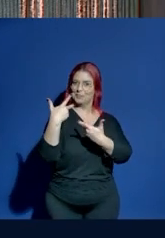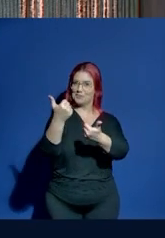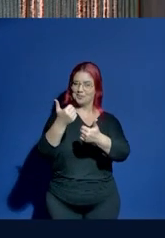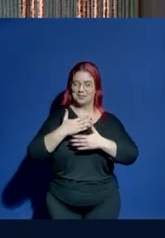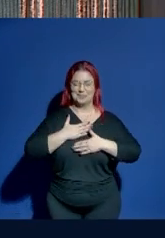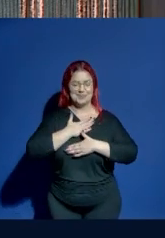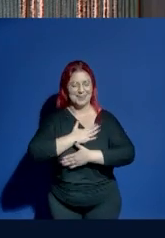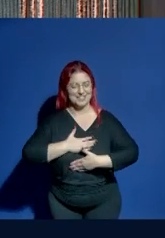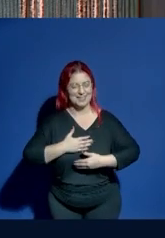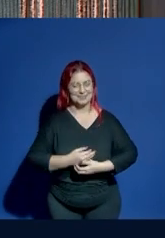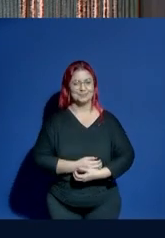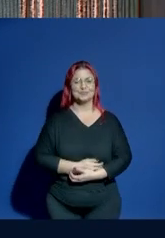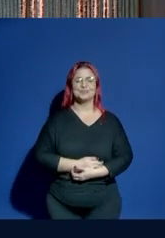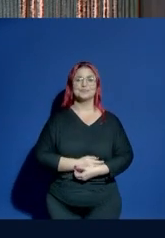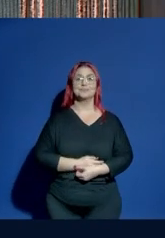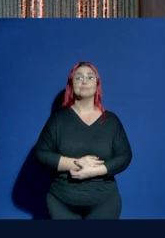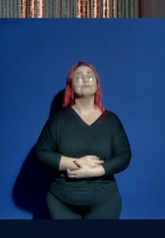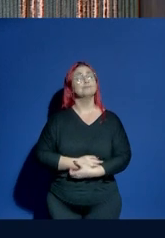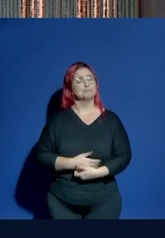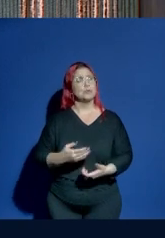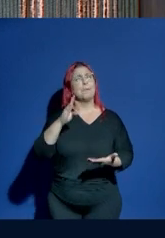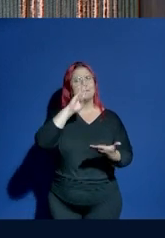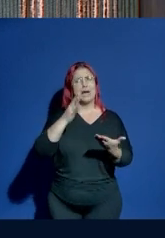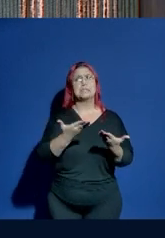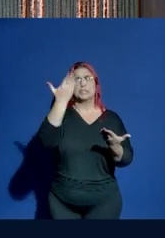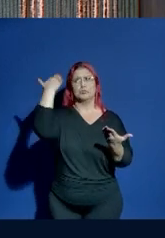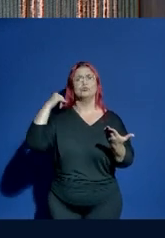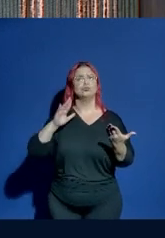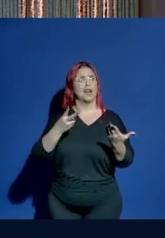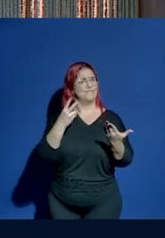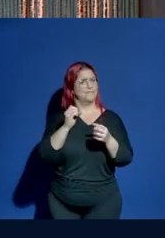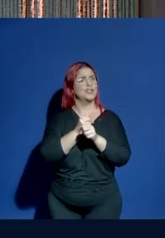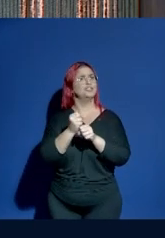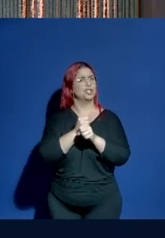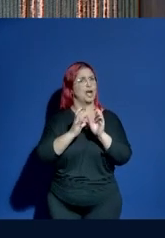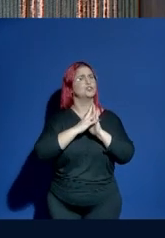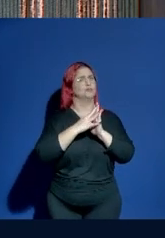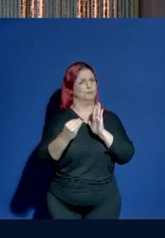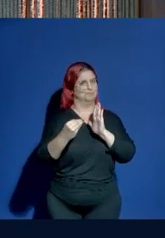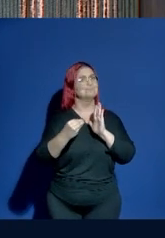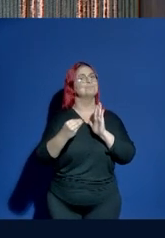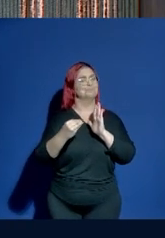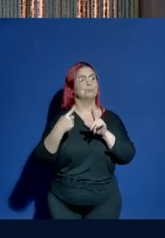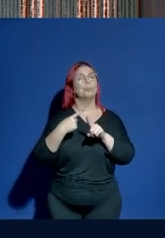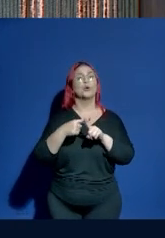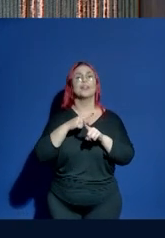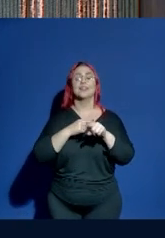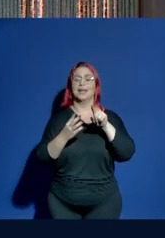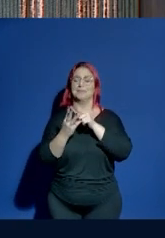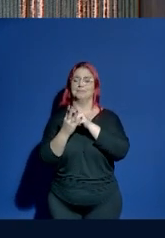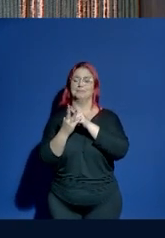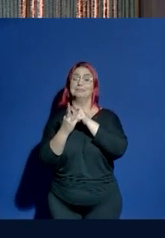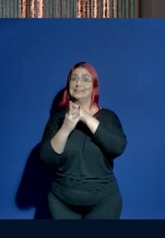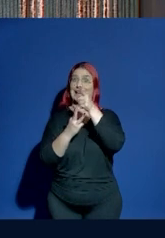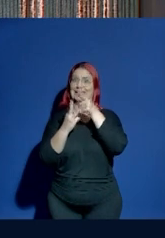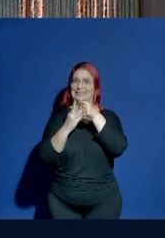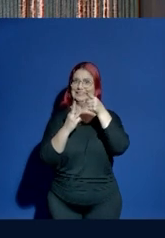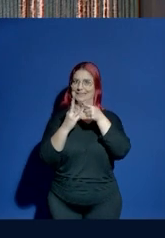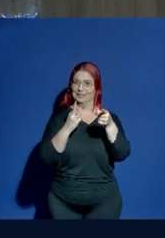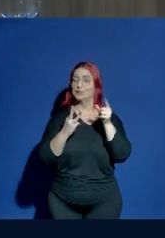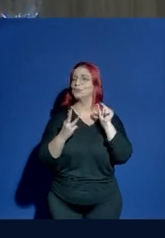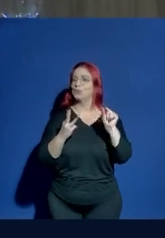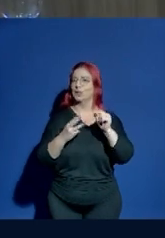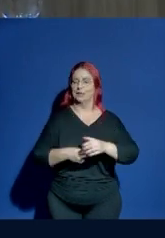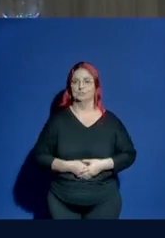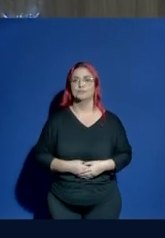aqui. Eu acho que o Brasil já é uma vitrine há mais de 20 anos, Graziella, porque tem três fatores muito importantes, né?